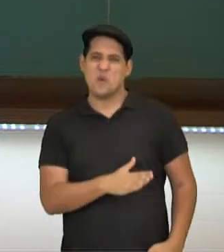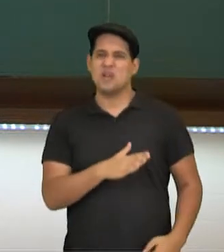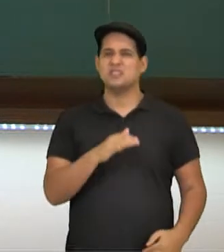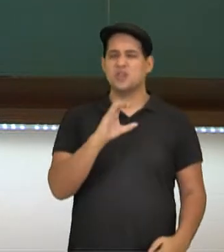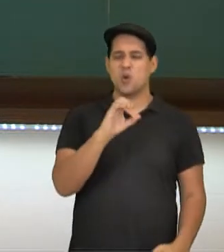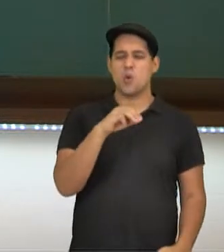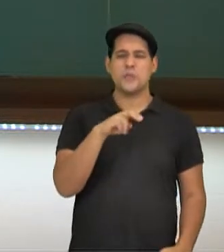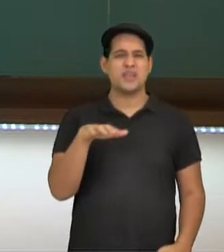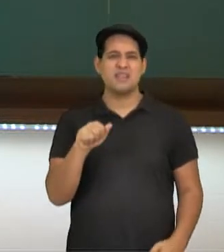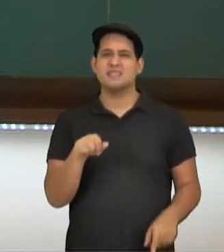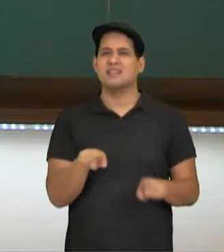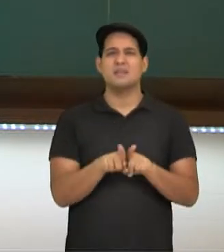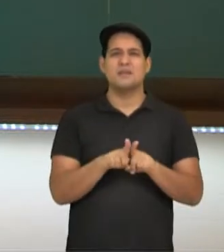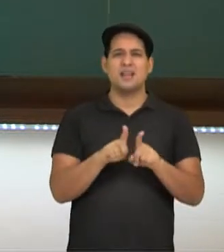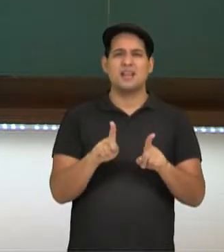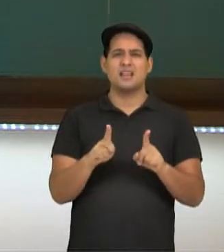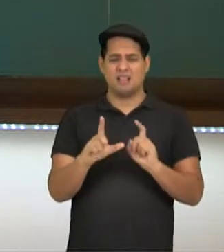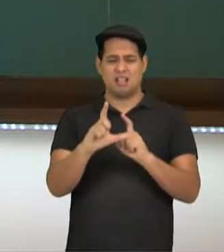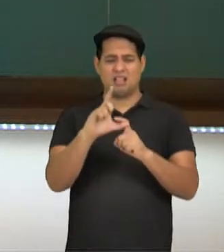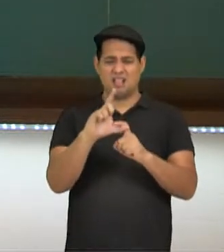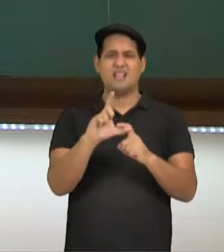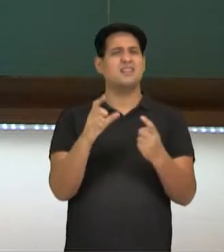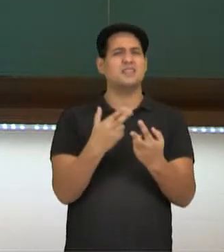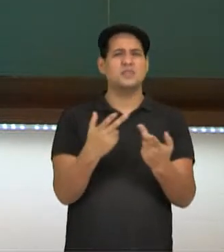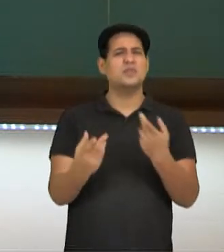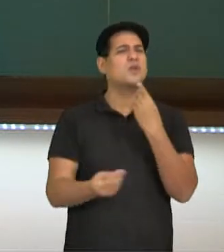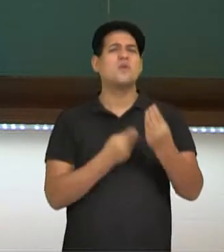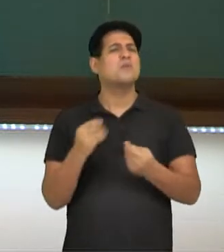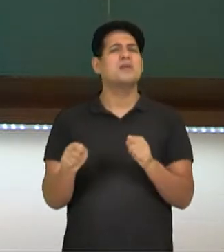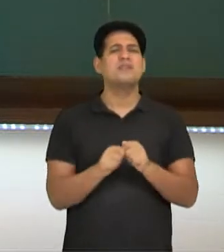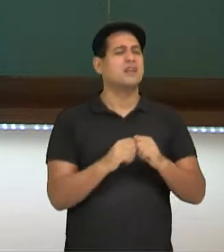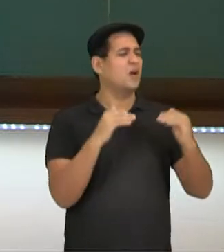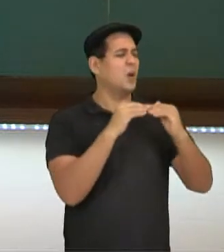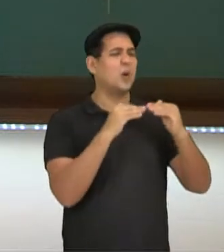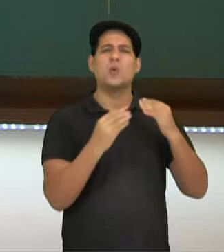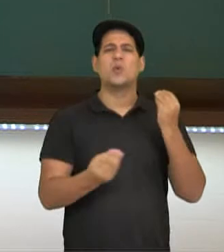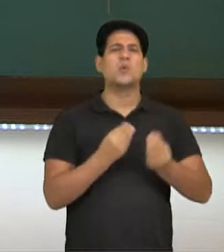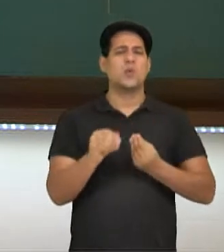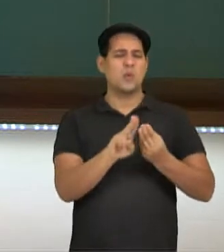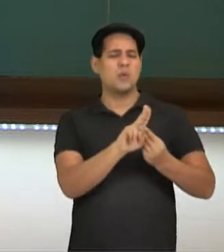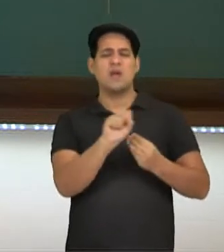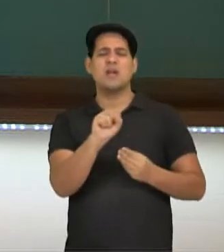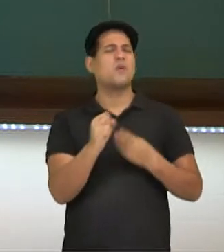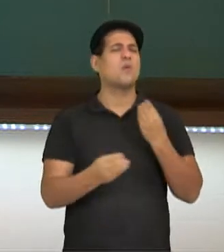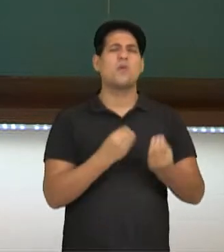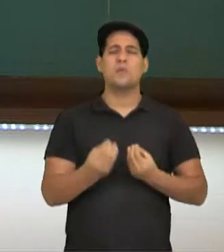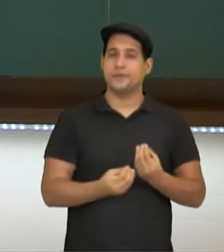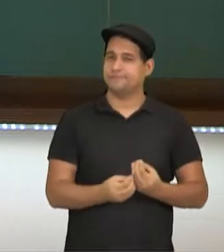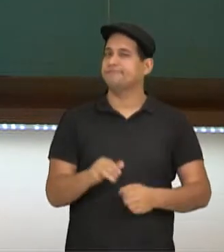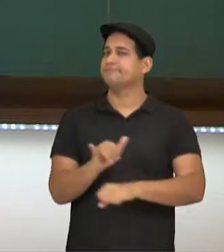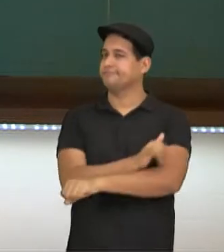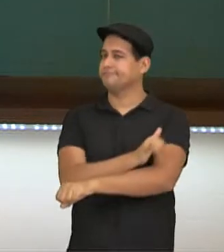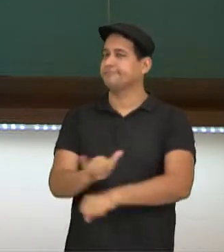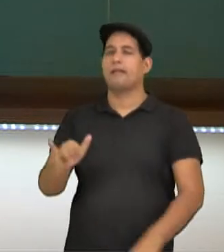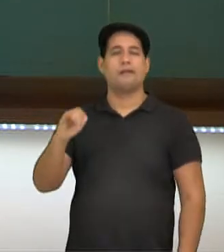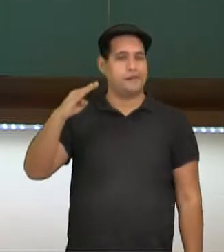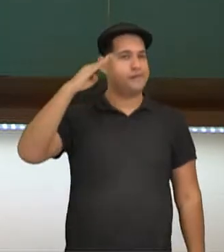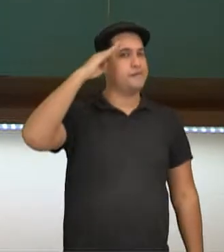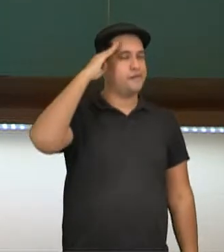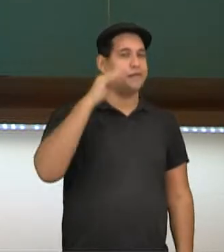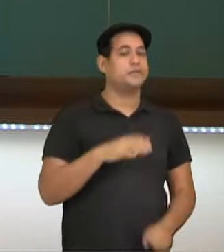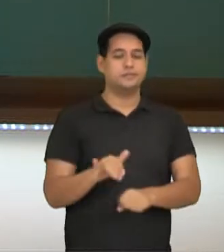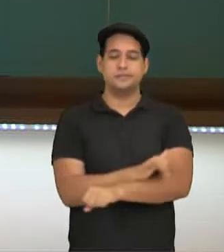os bolcheviques, ele não tinha horror a isso. Como que ele faz um acordo com a União Soviética? Estratégia militar,